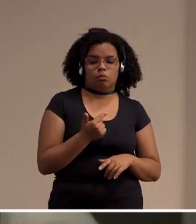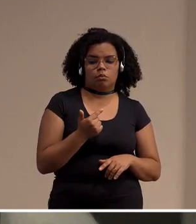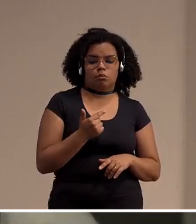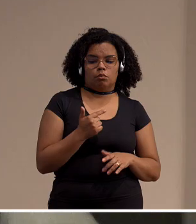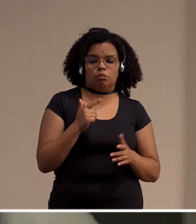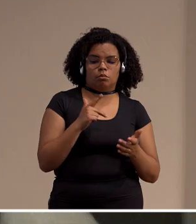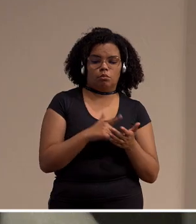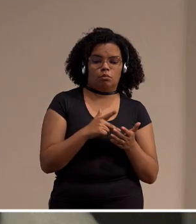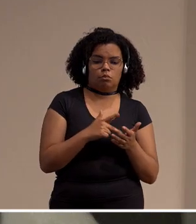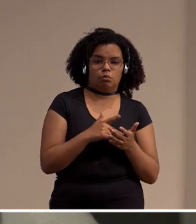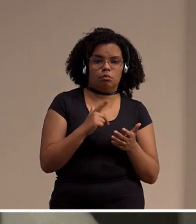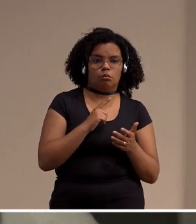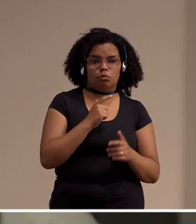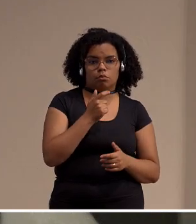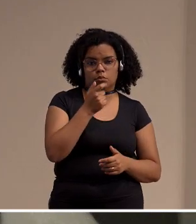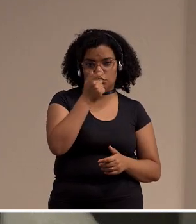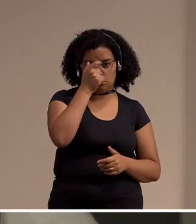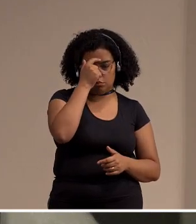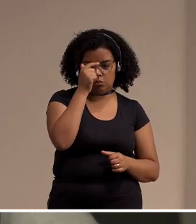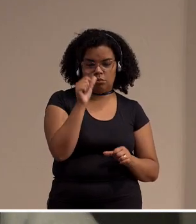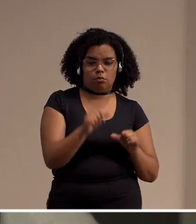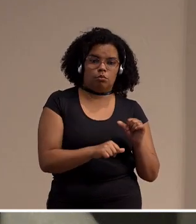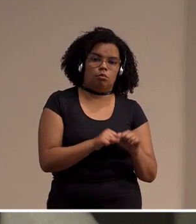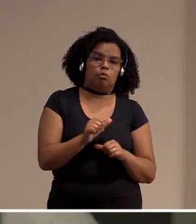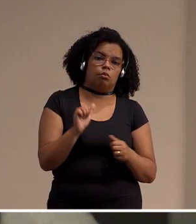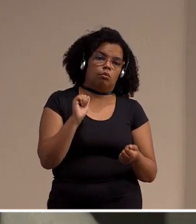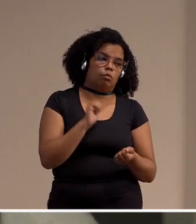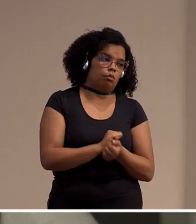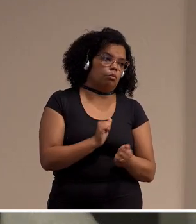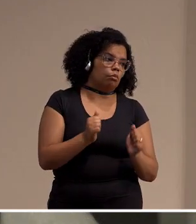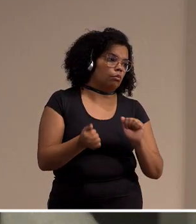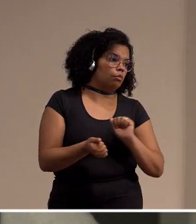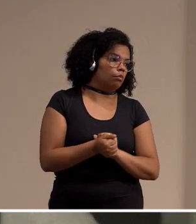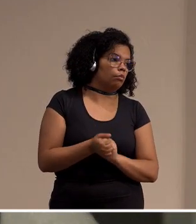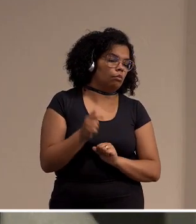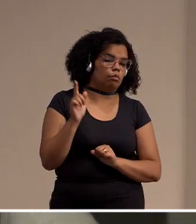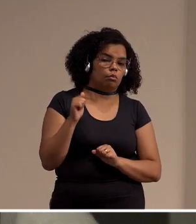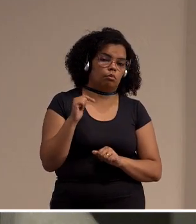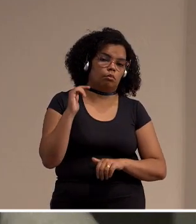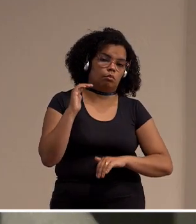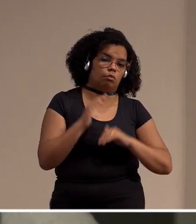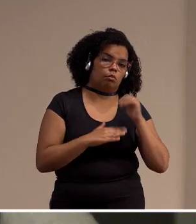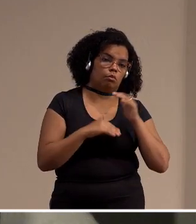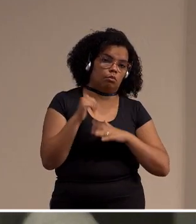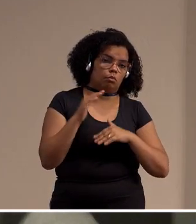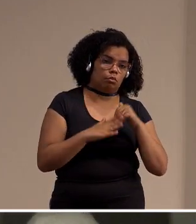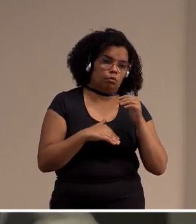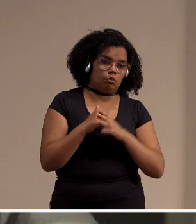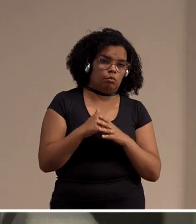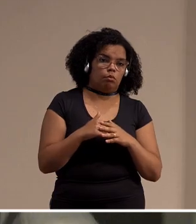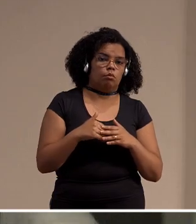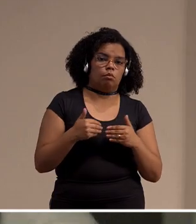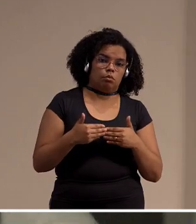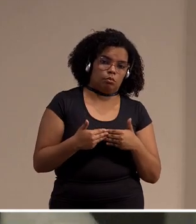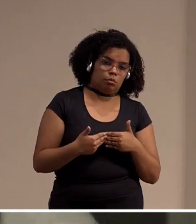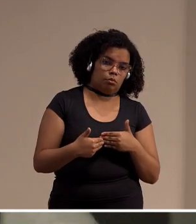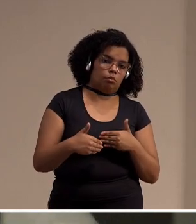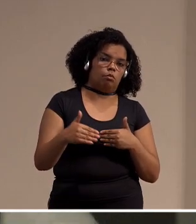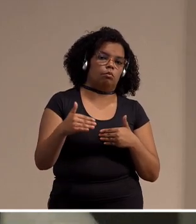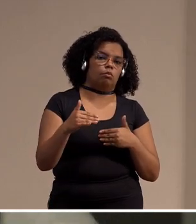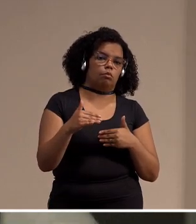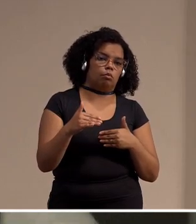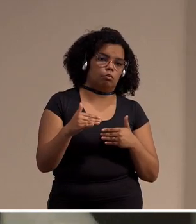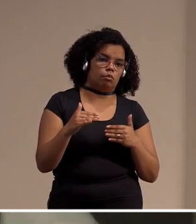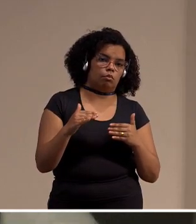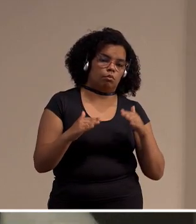um conceito mutante, ele se adequa ao tempo em que ele é praticado, e ele portanto, ele pode expandir seus limites.